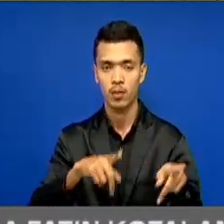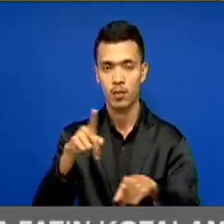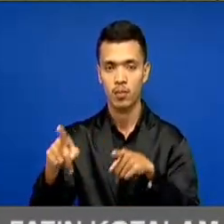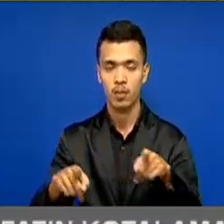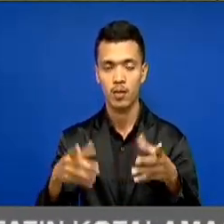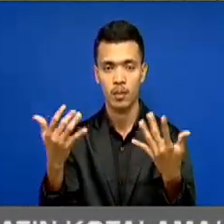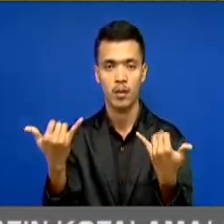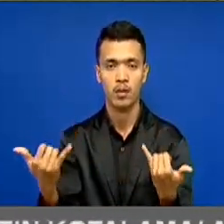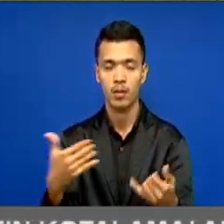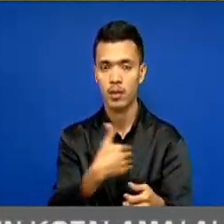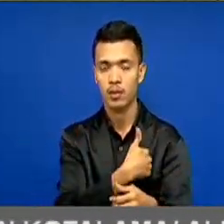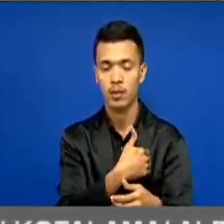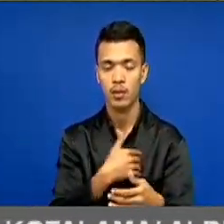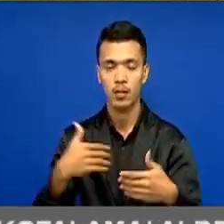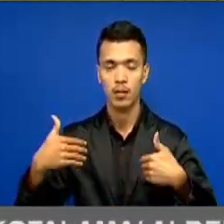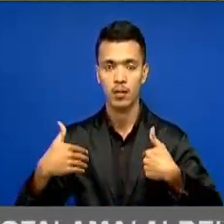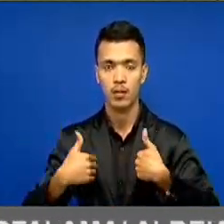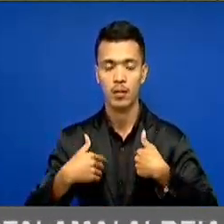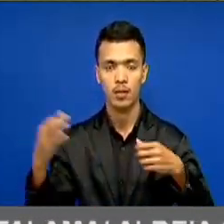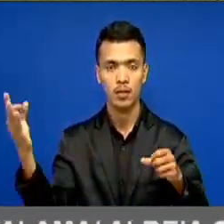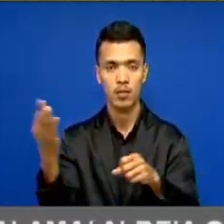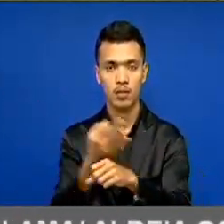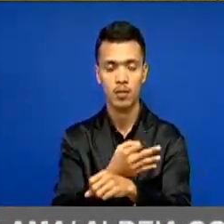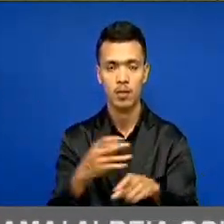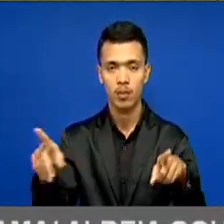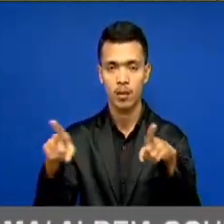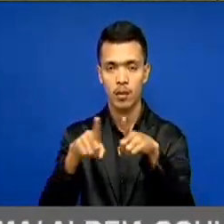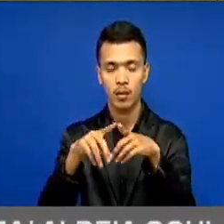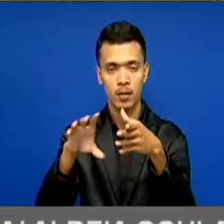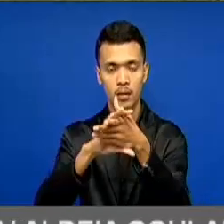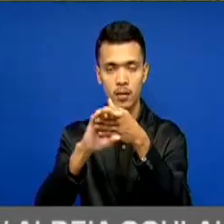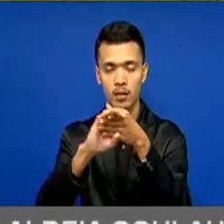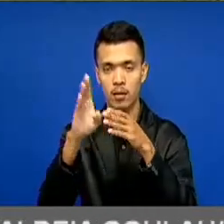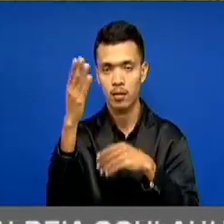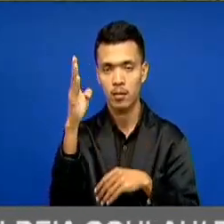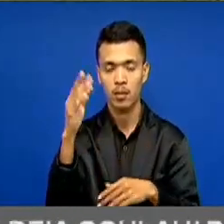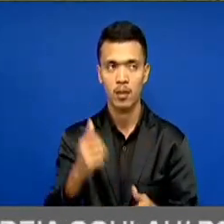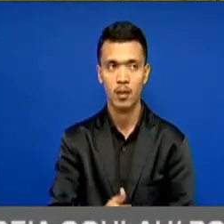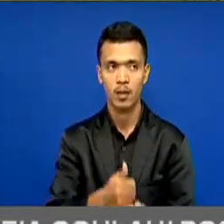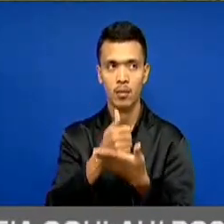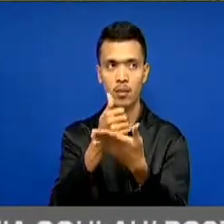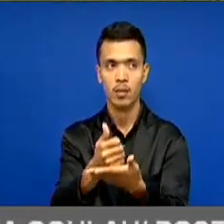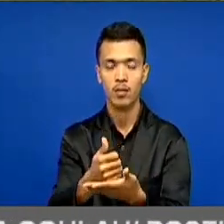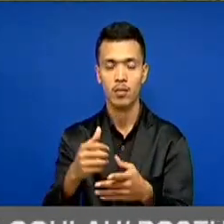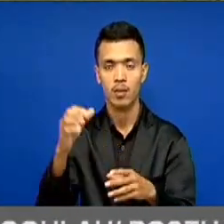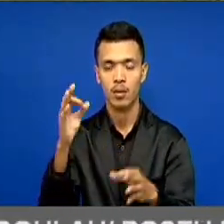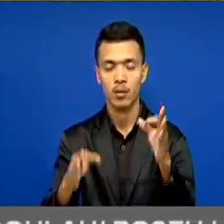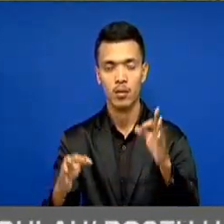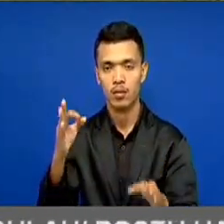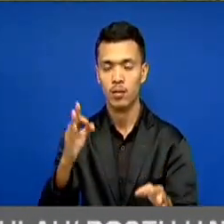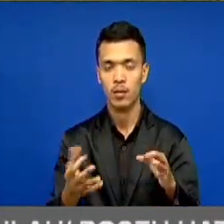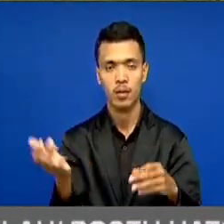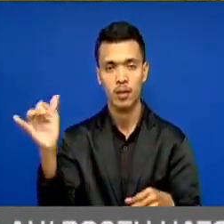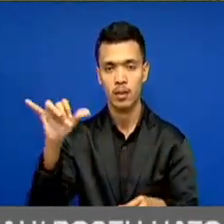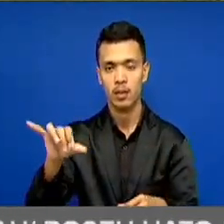ne sidau kiha documento será nessa cartão eleitoral, bele facilita a comunidade ser nessa ser suco para bele sira nebe mak sira o que